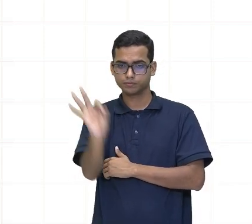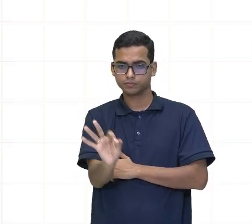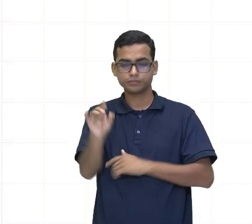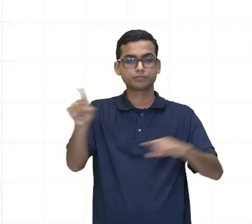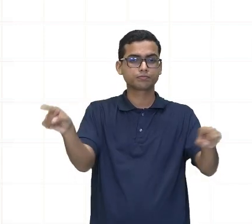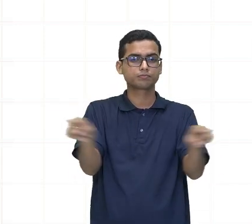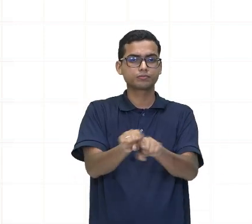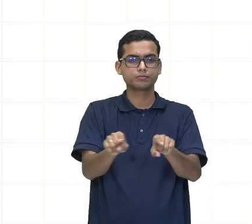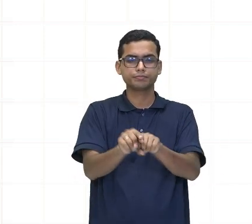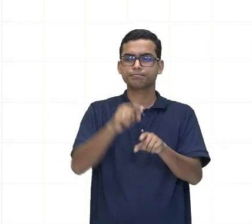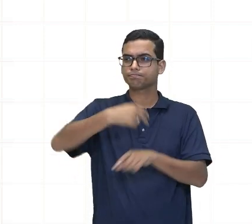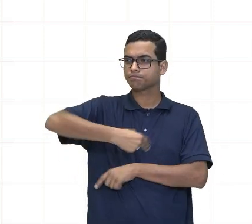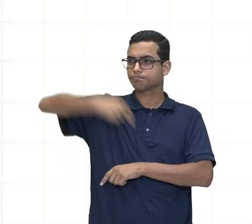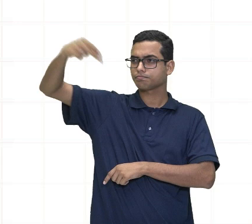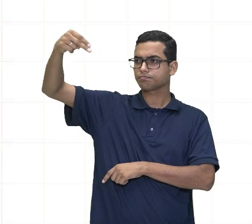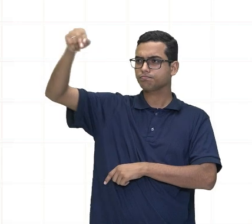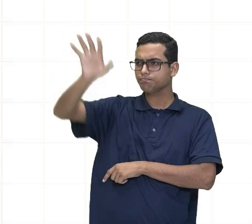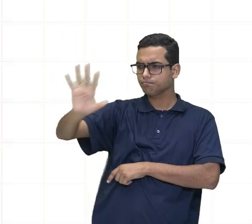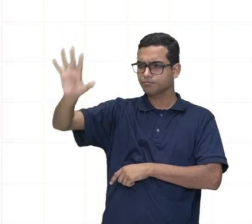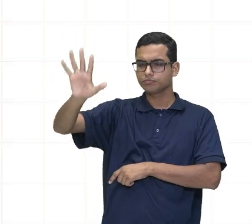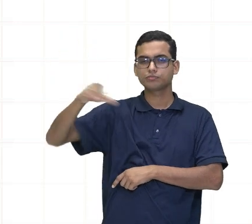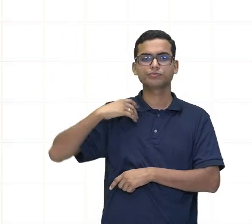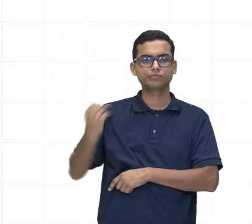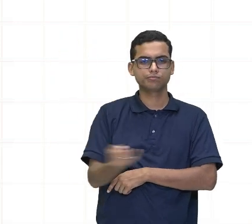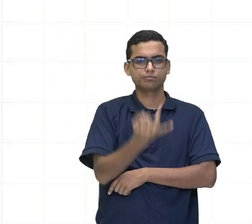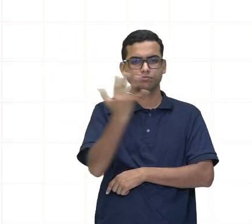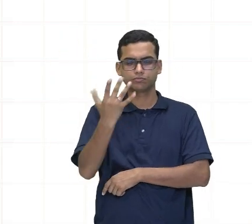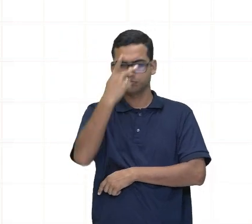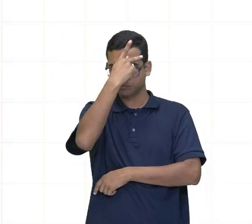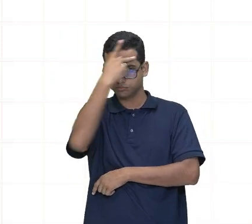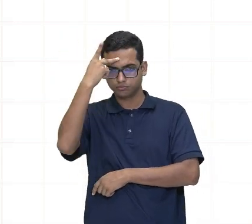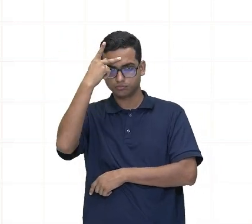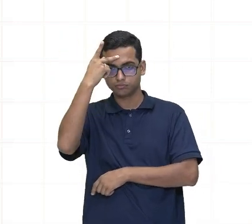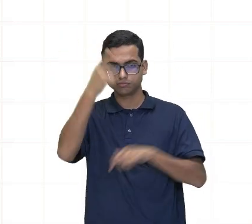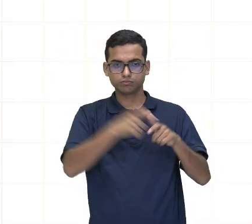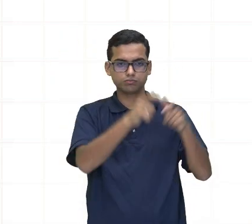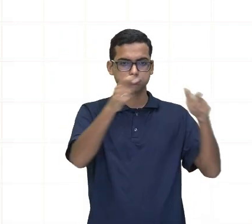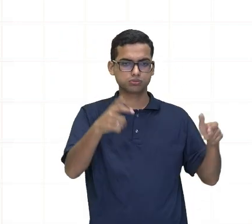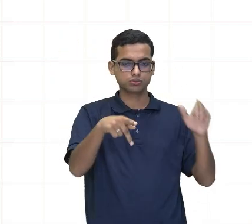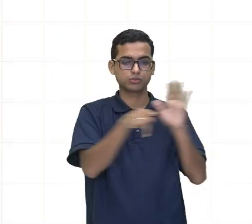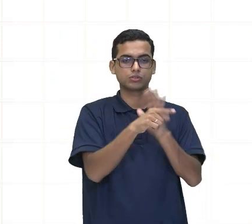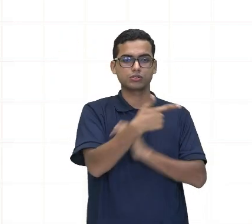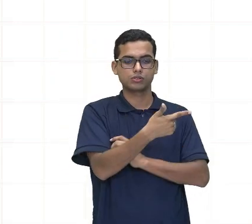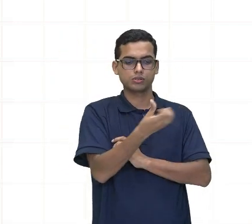com o maior percentual de habitantes vivendo em área rural, com aproximadamente